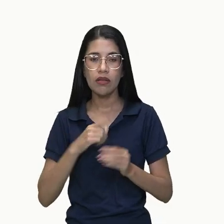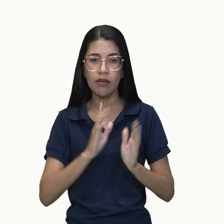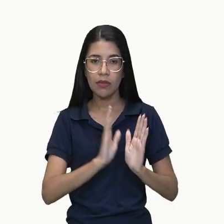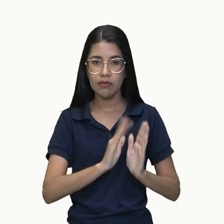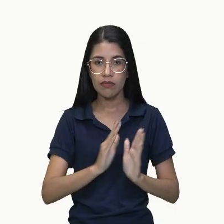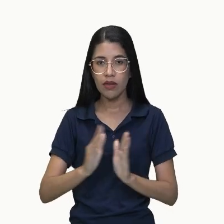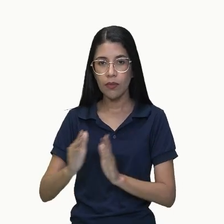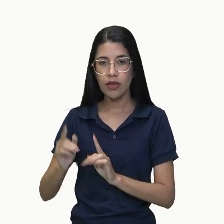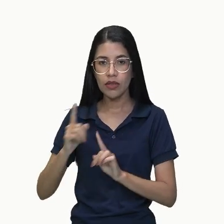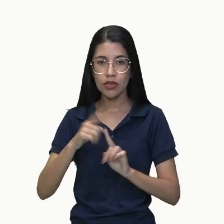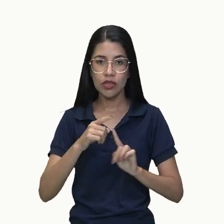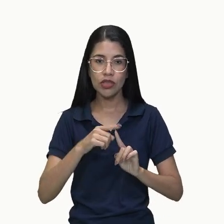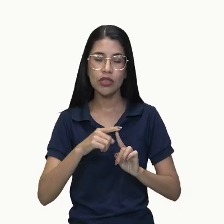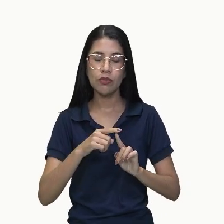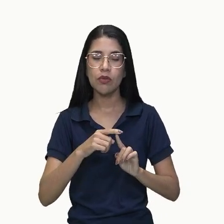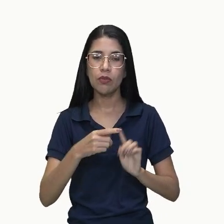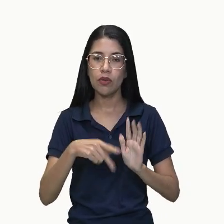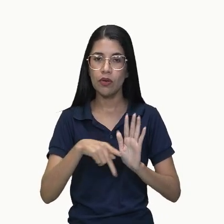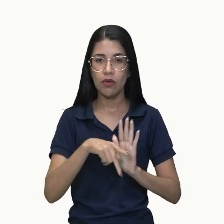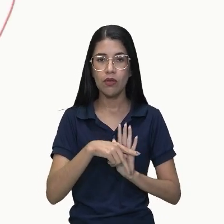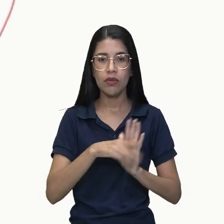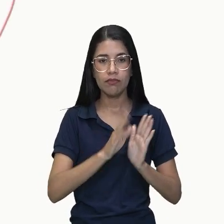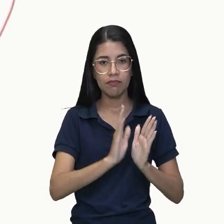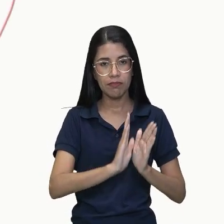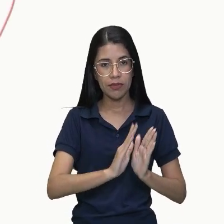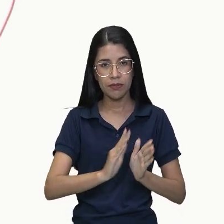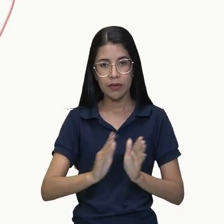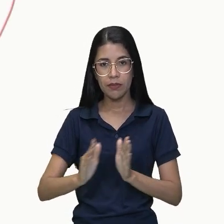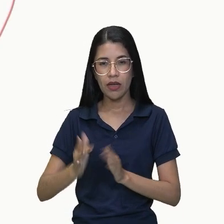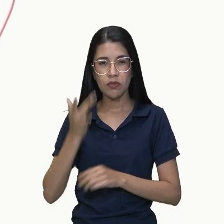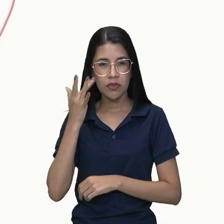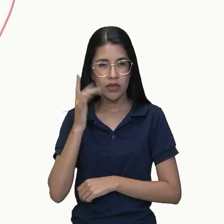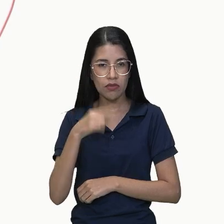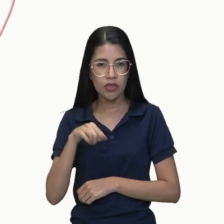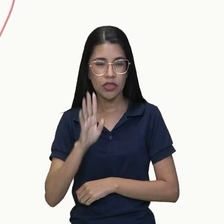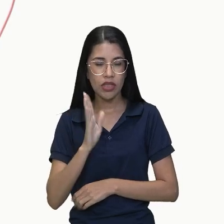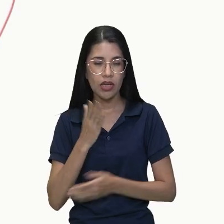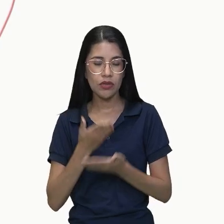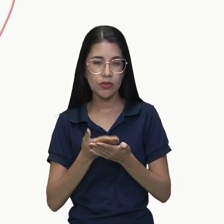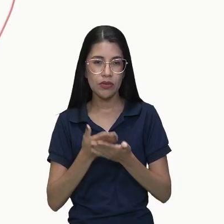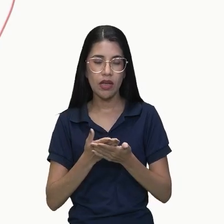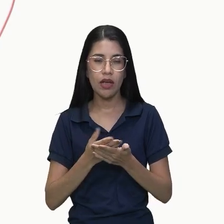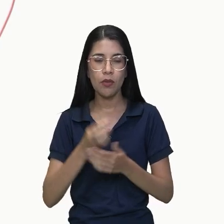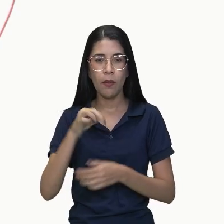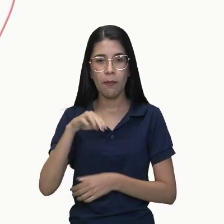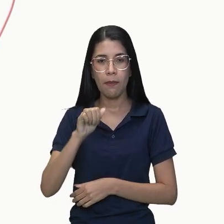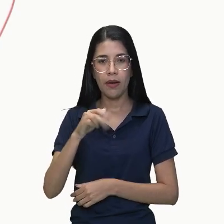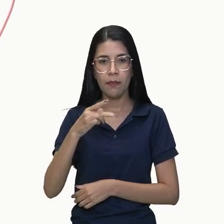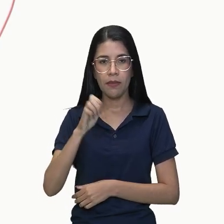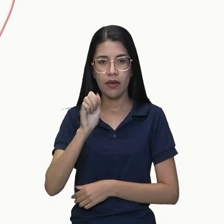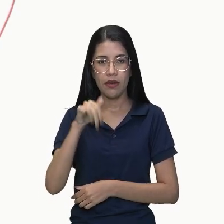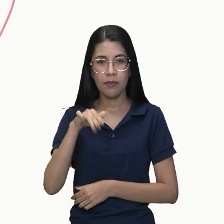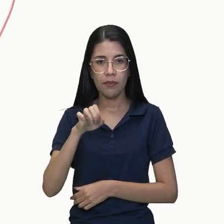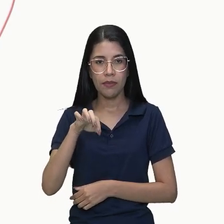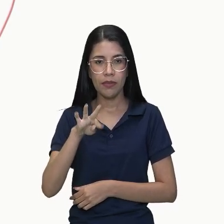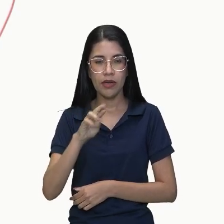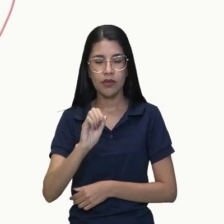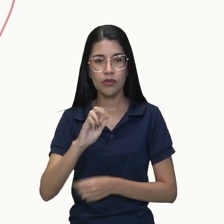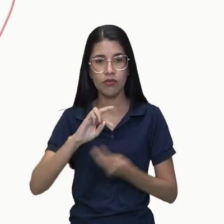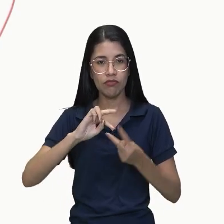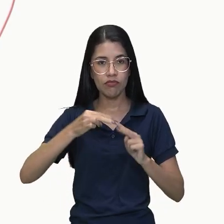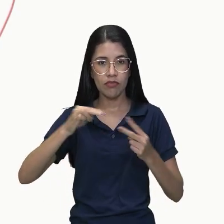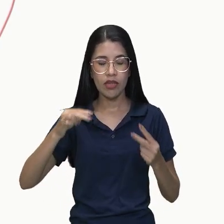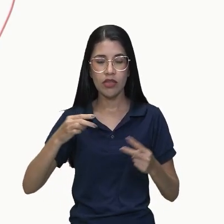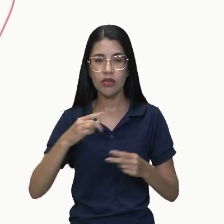sequência específica, né? Não sei se vocês já escutaram sobre mapeamento genético. O mapeamento